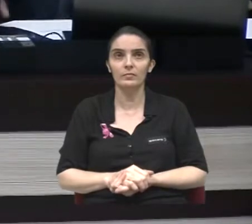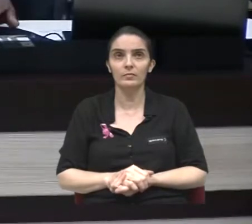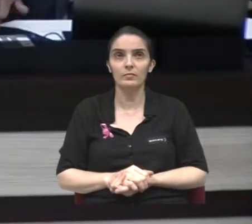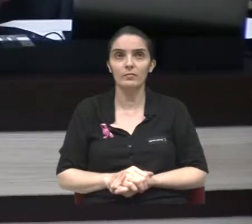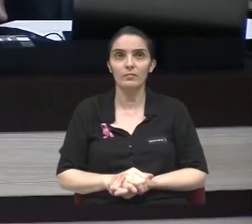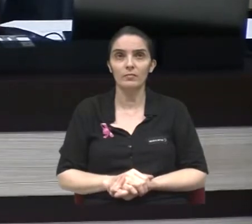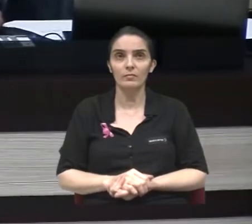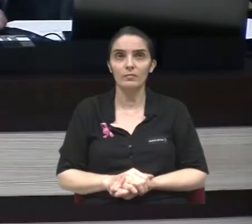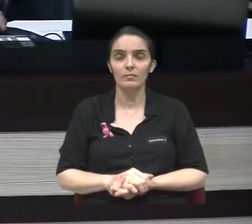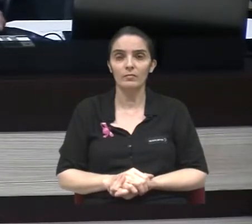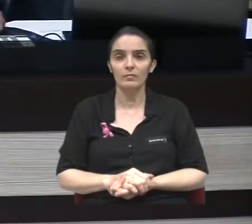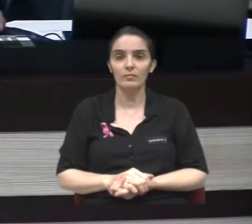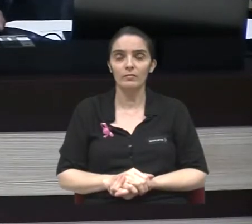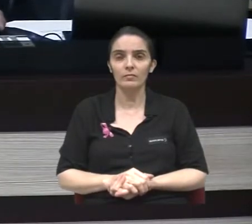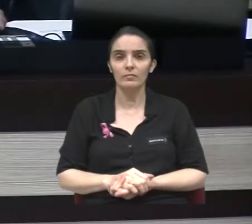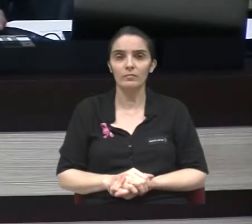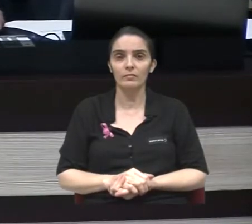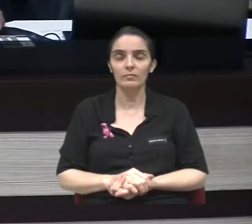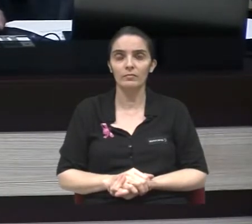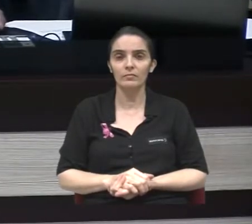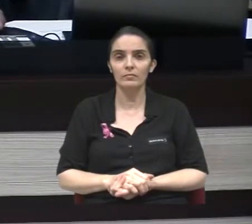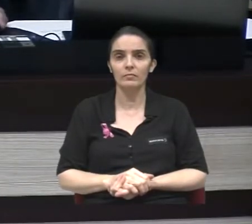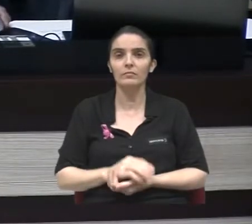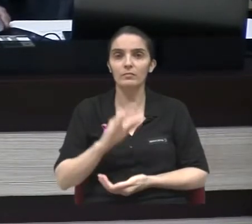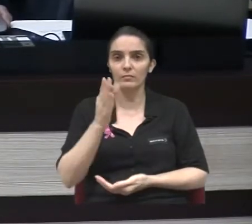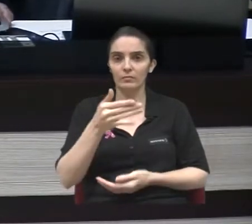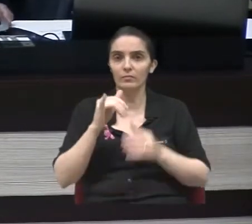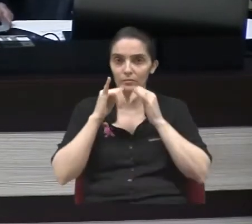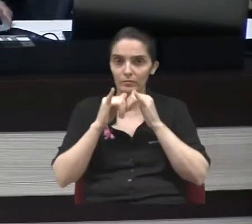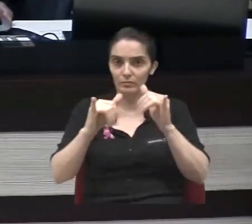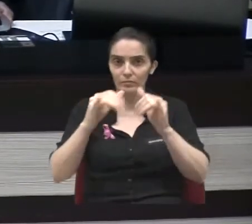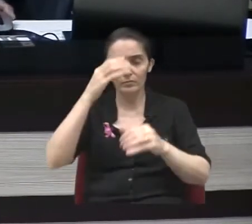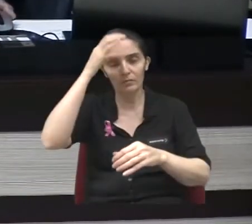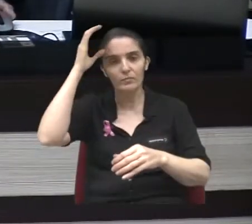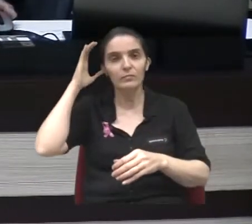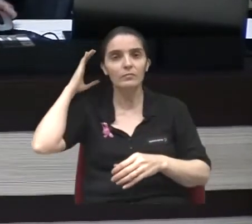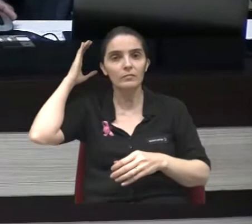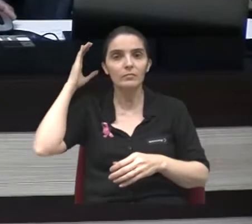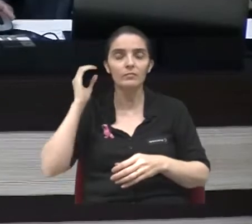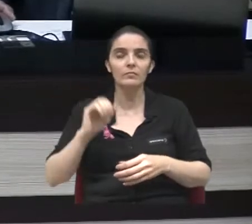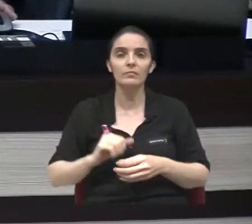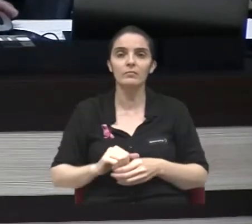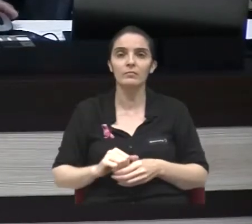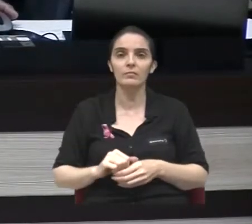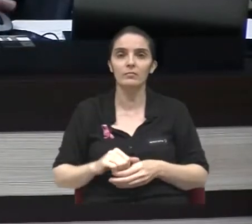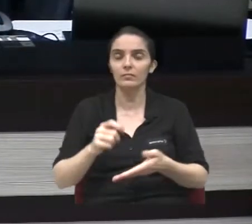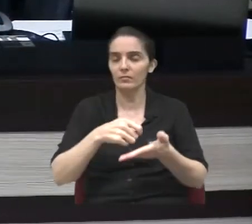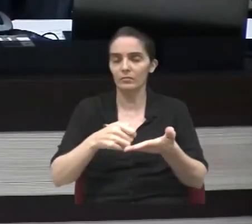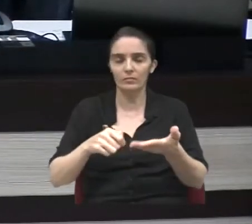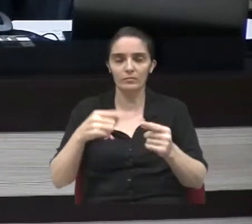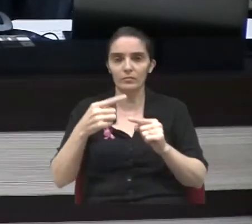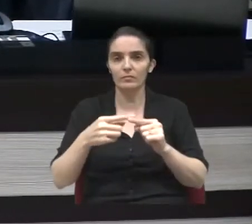Então, está público que a vereadora Carolina Pontes não está assinando as moções porque ela está com...